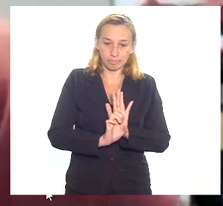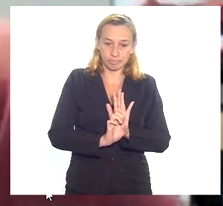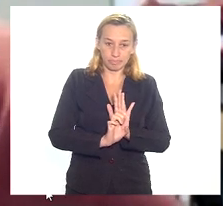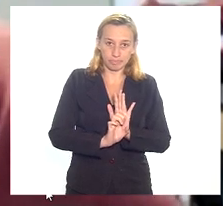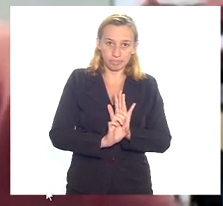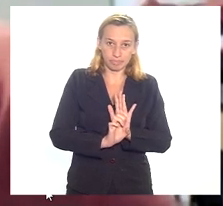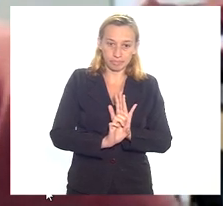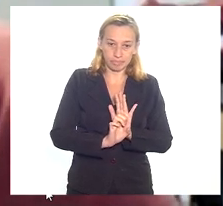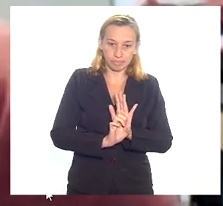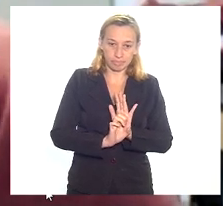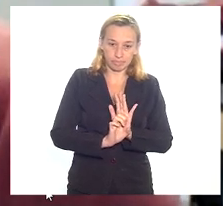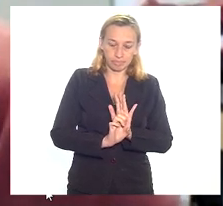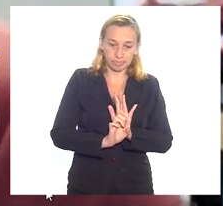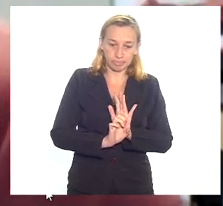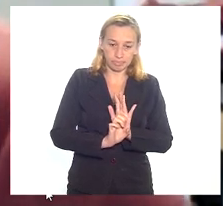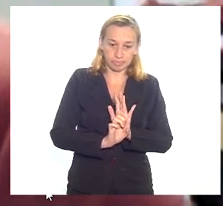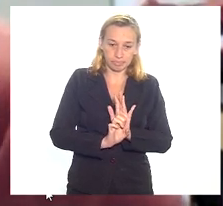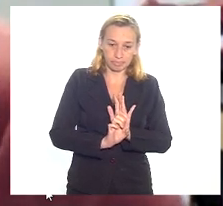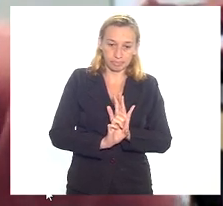subemenda...